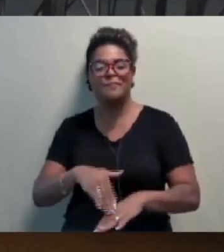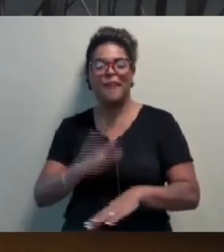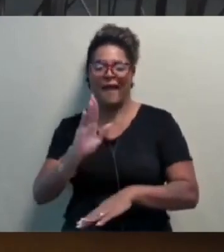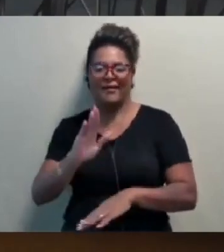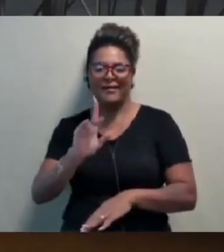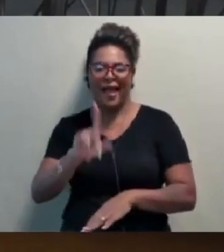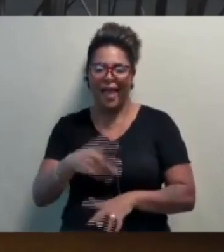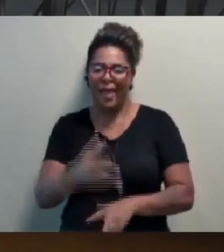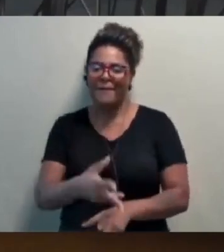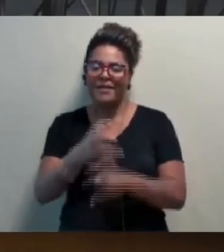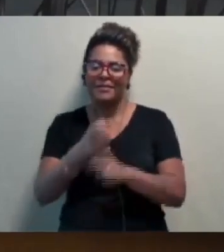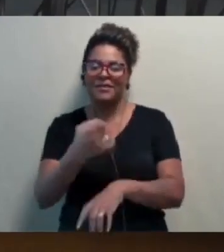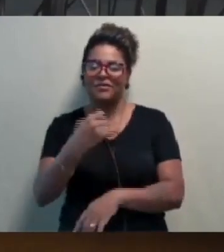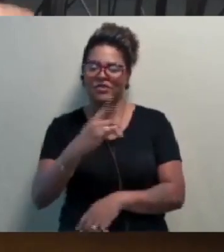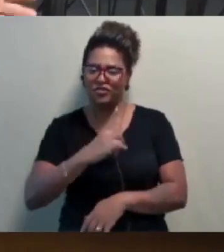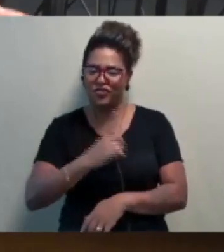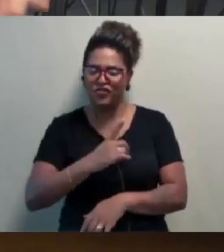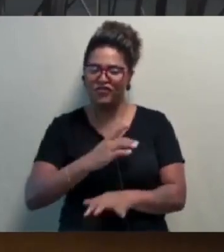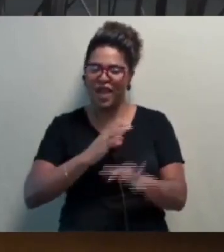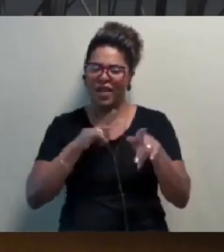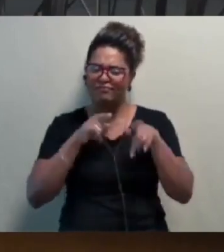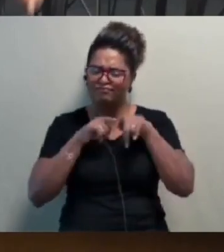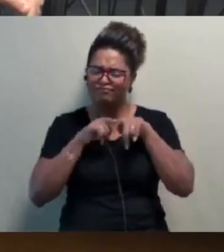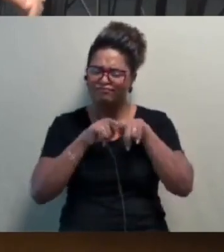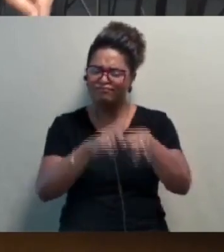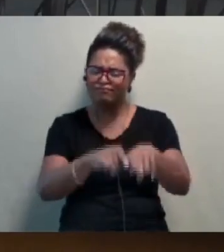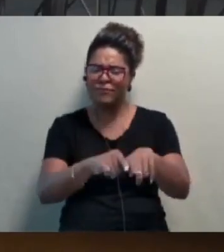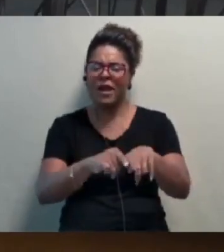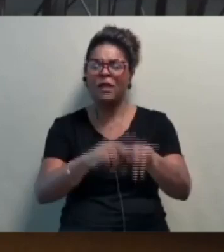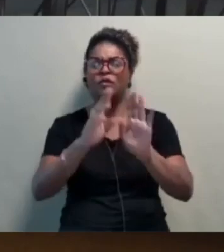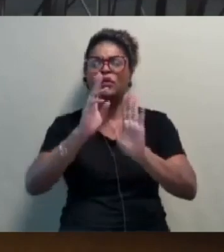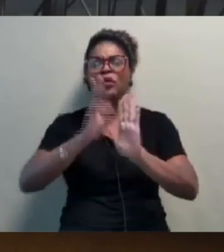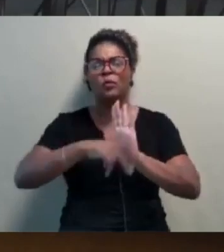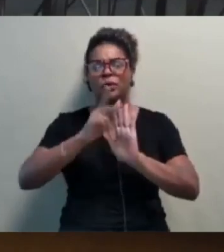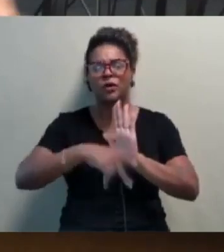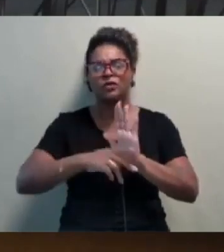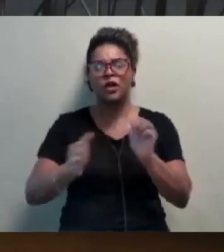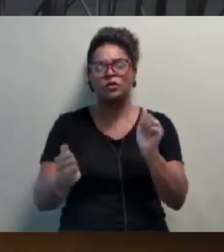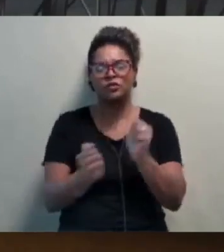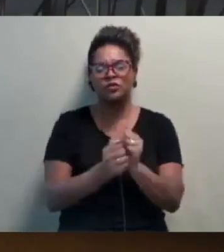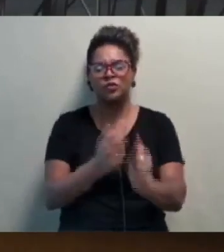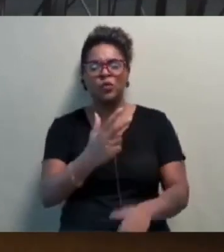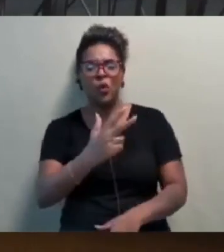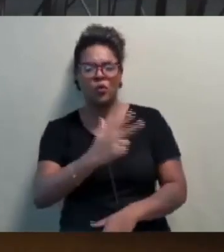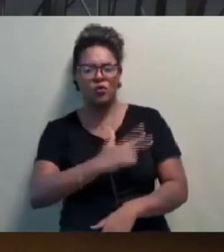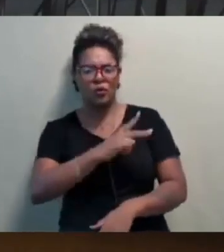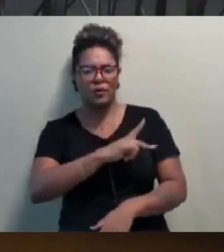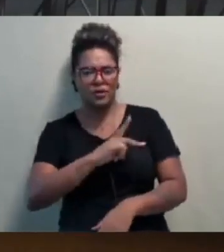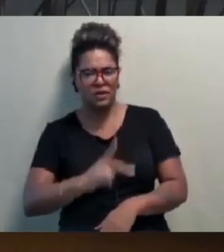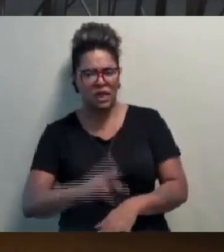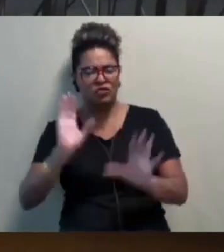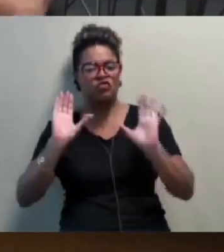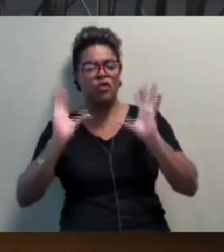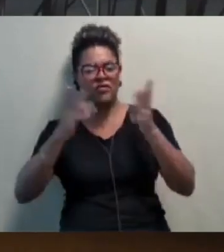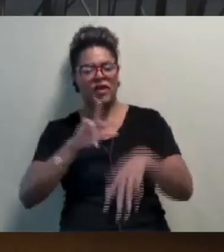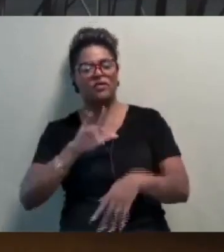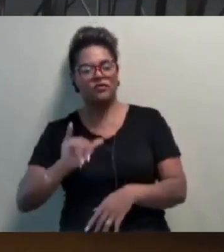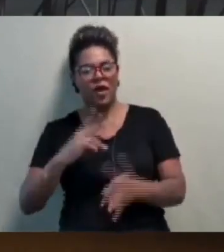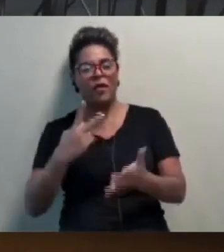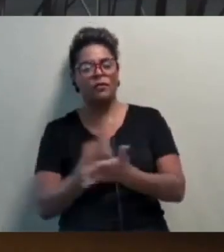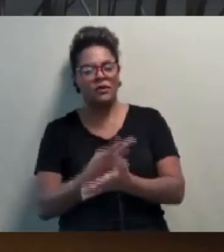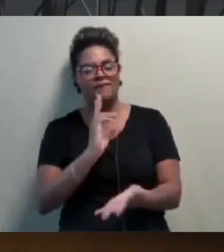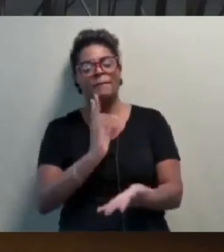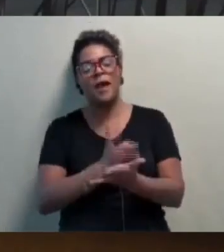com o Projeto Nacional de Reconstrução do Brasil, com o presidente Lula, BH pode mais. E o evento vai acontecer, mesmo com o Novo atrapalhando.